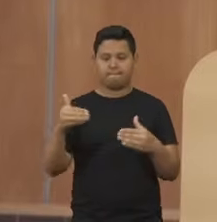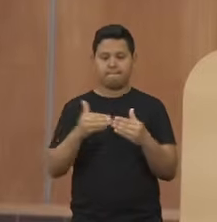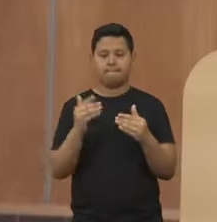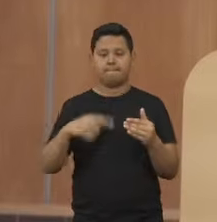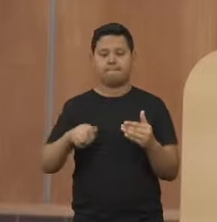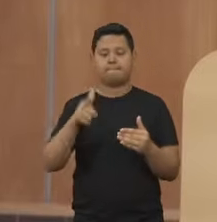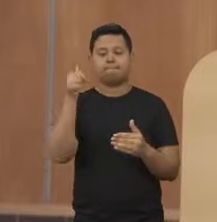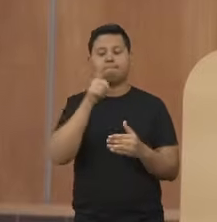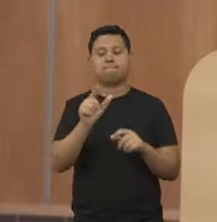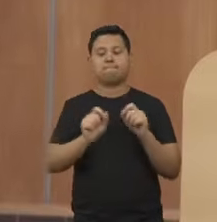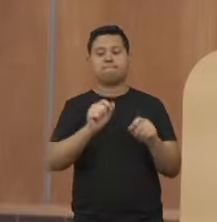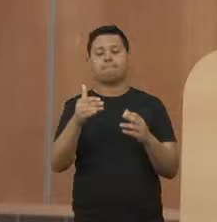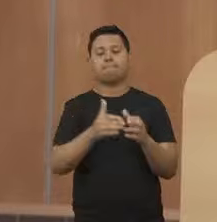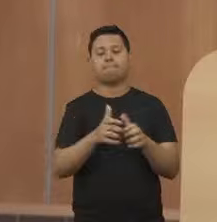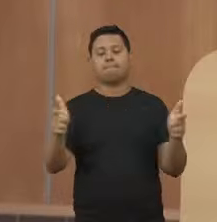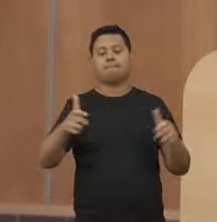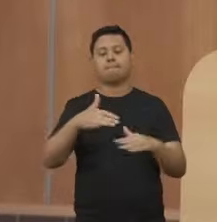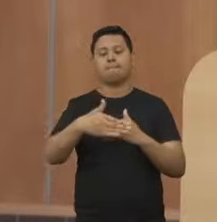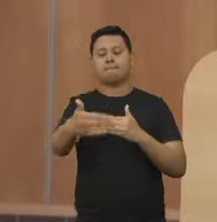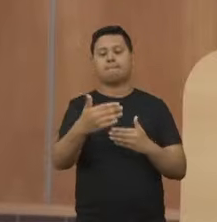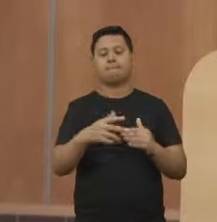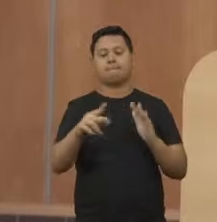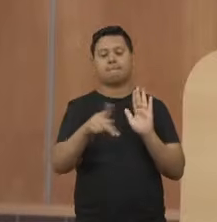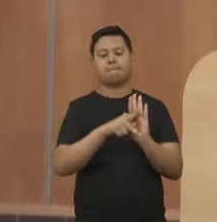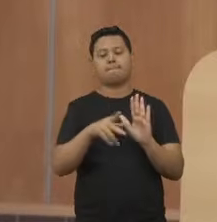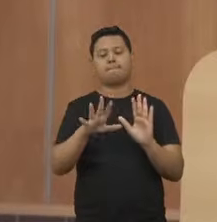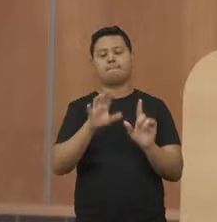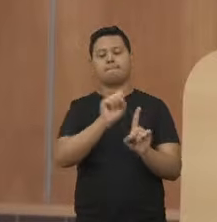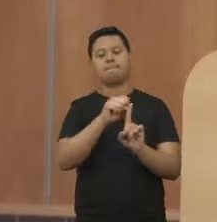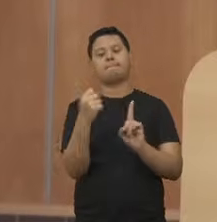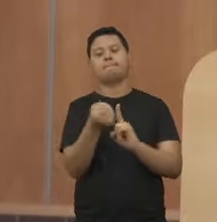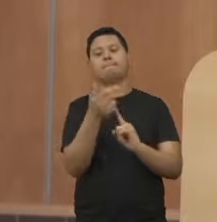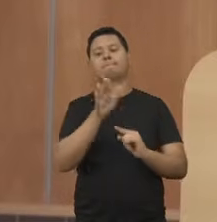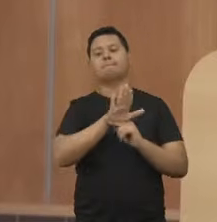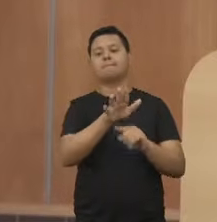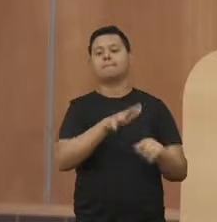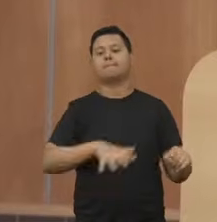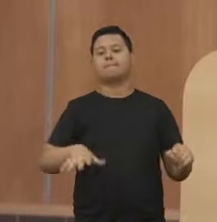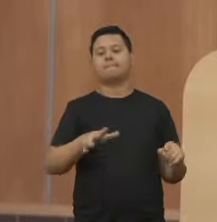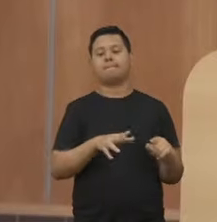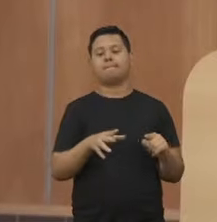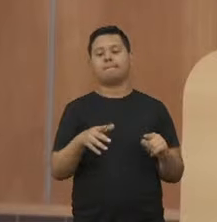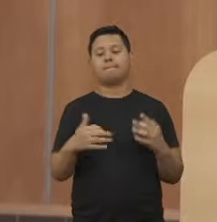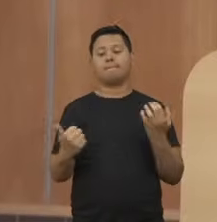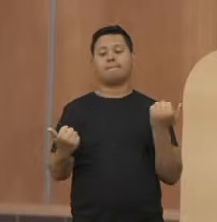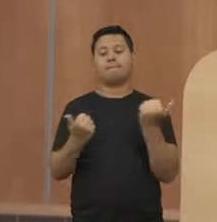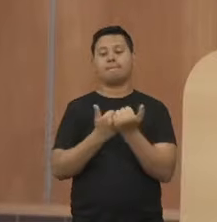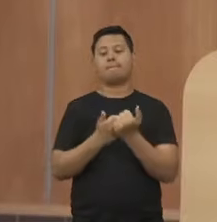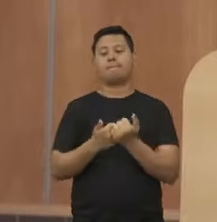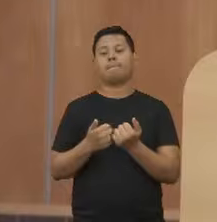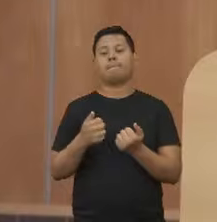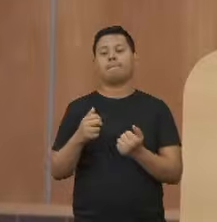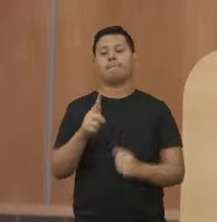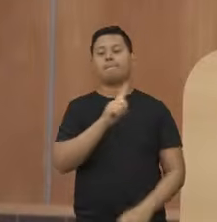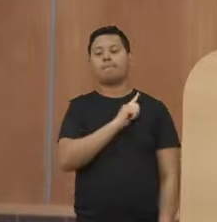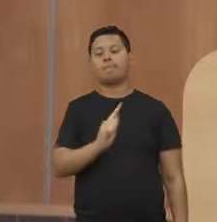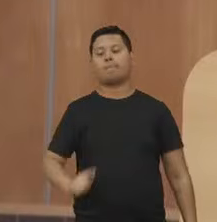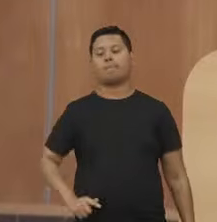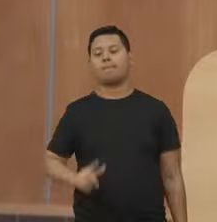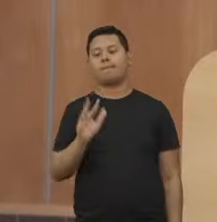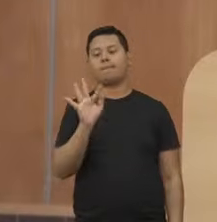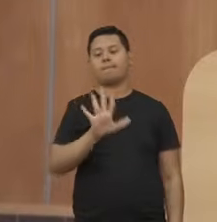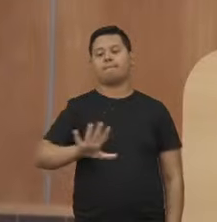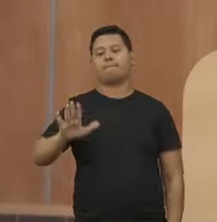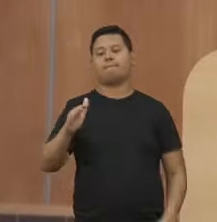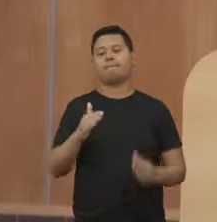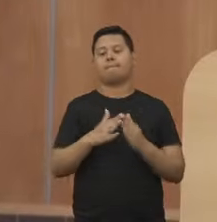gente consiga, sim, avançar com esse programa social para a cidade, que é em parceria com o governo federal,